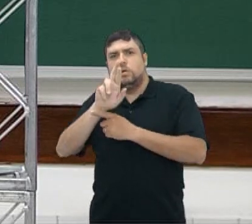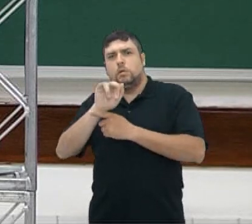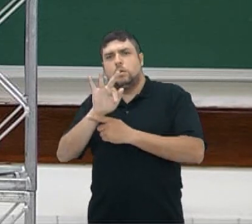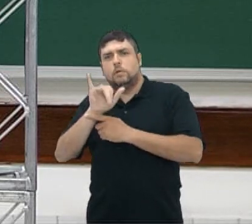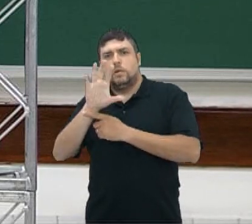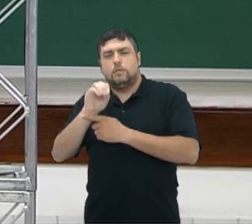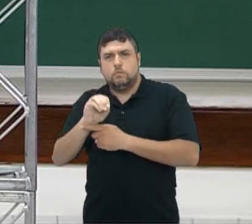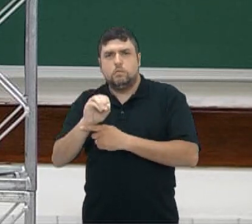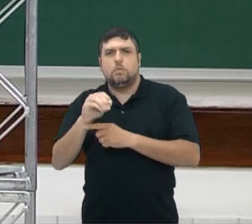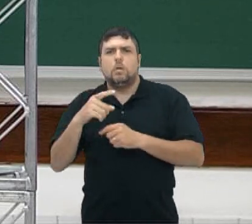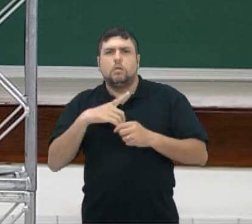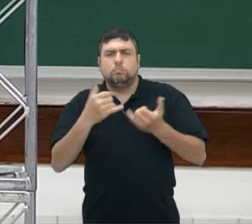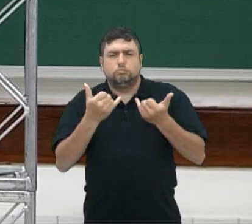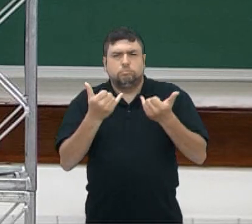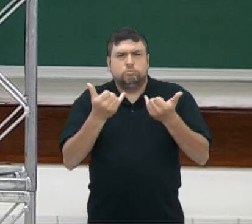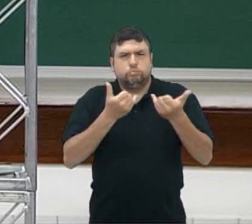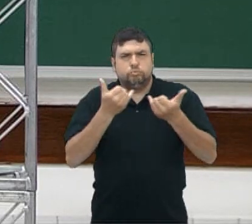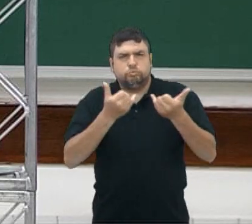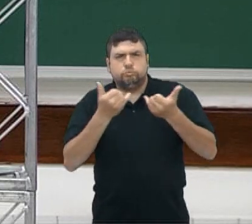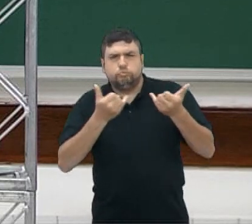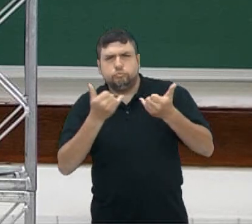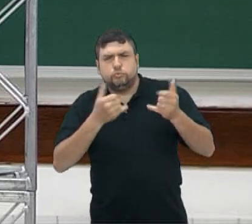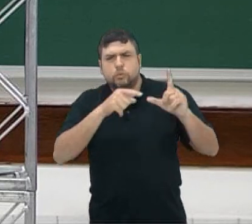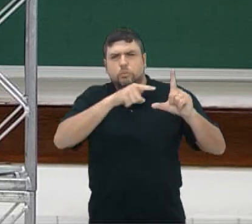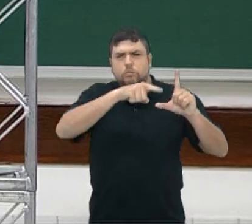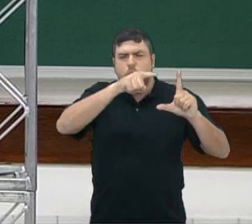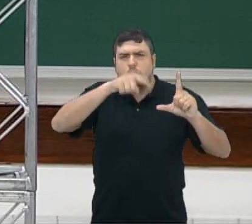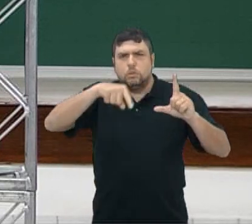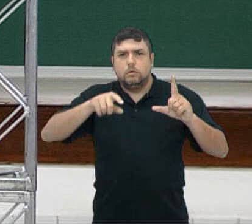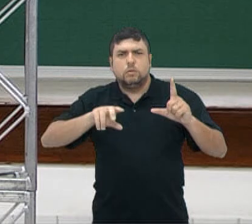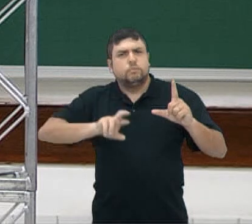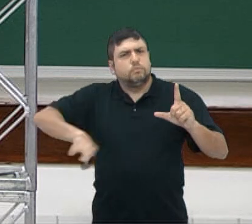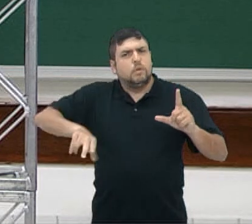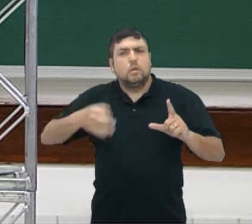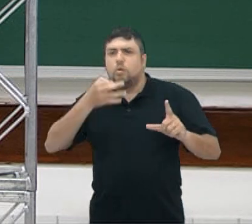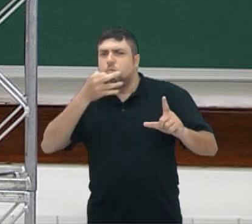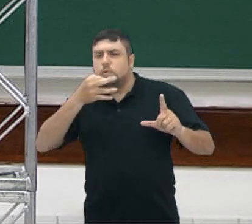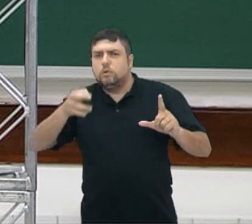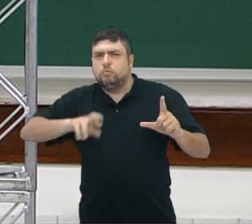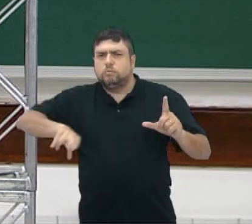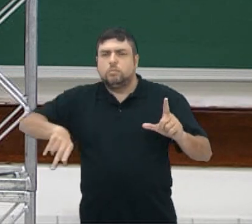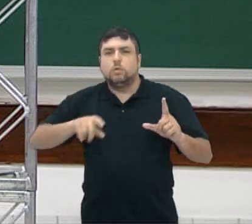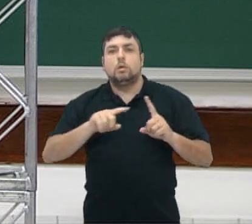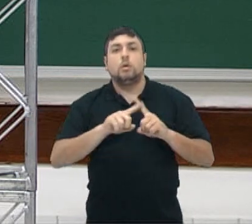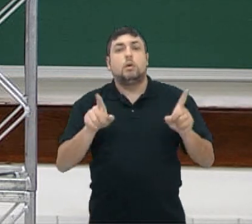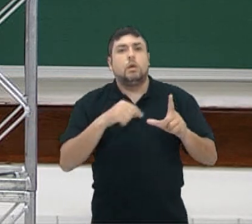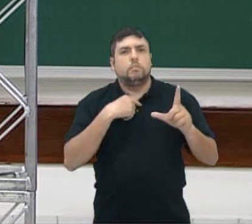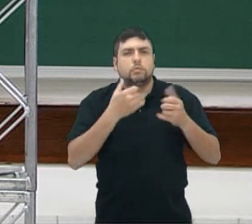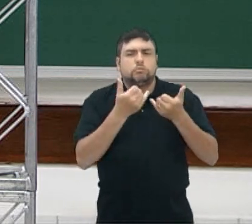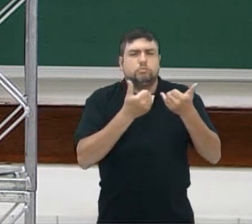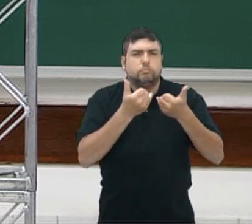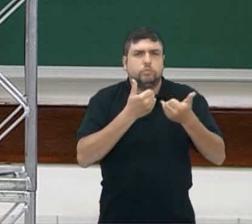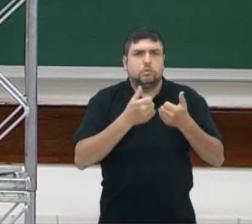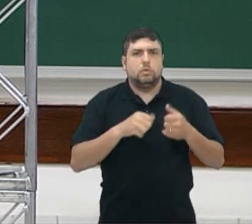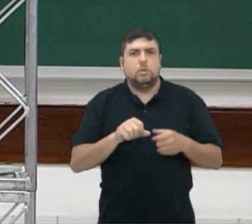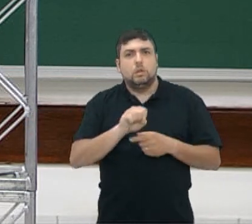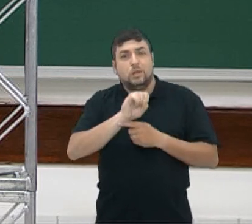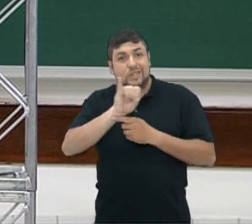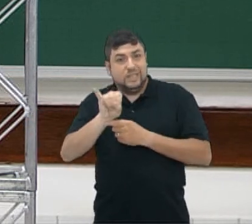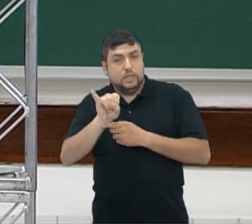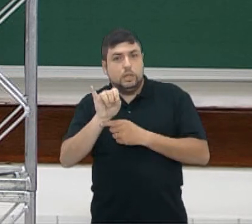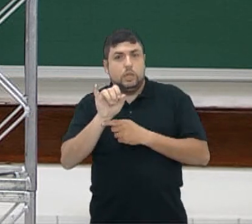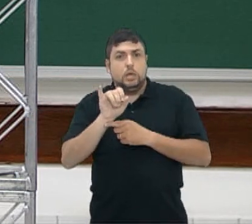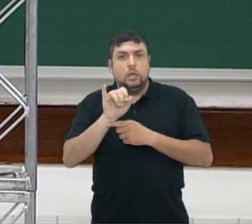muitos dados estatísticos para aquilo. Não é um texto de opinião, mas ele trabalha com essas informações. Então, se você retira de